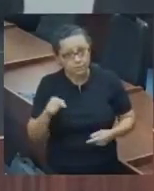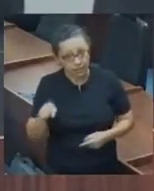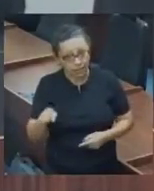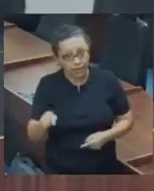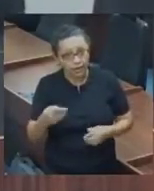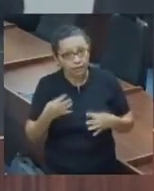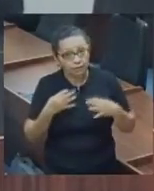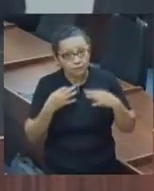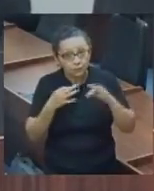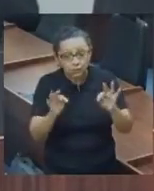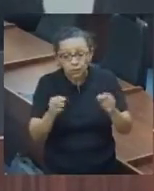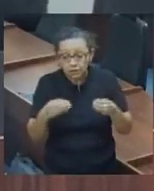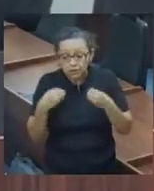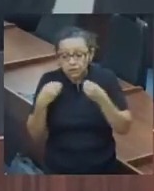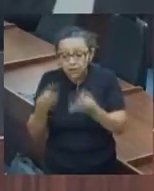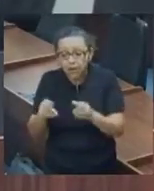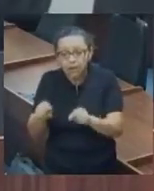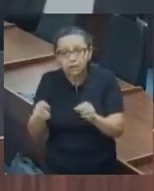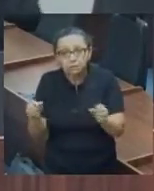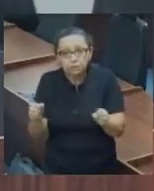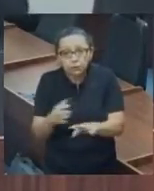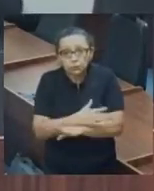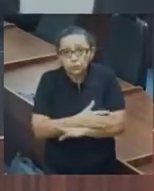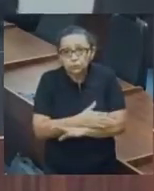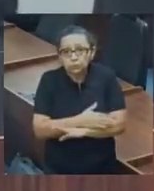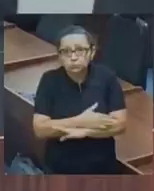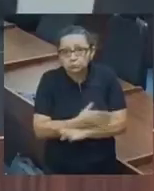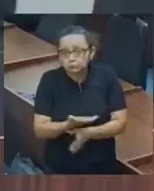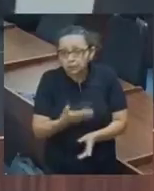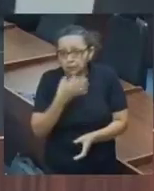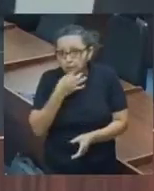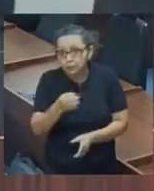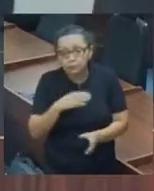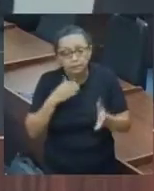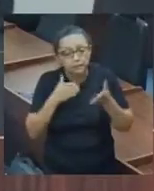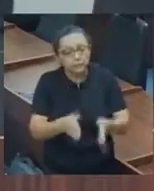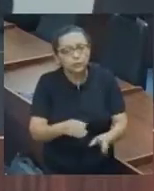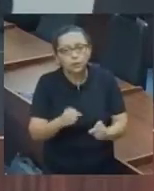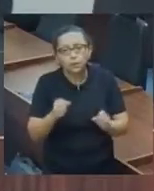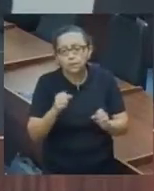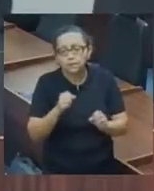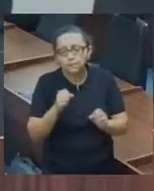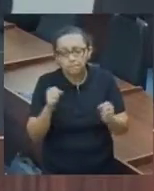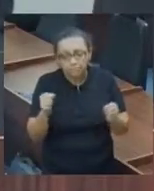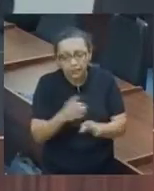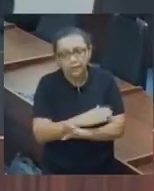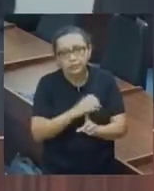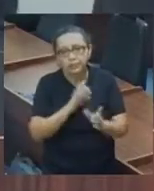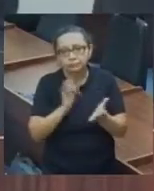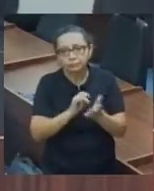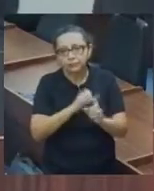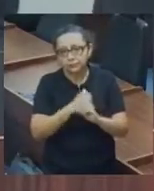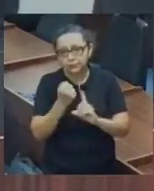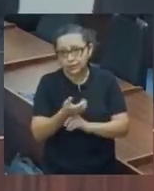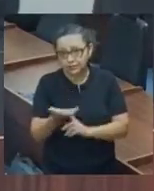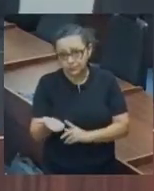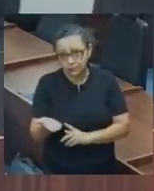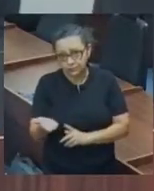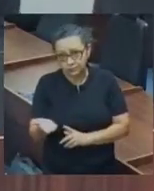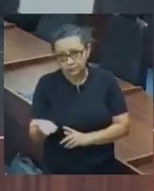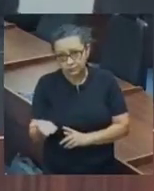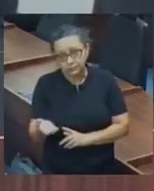dão plenitude pra ele do ponto de vista de participação plena e efetiva eu colocaria